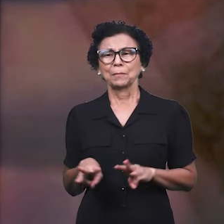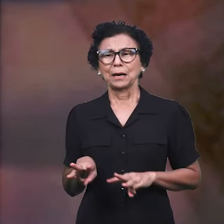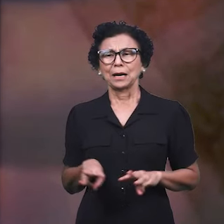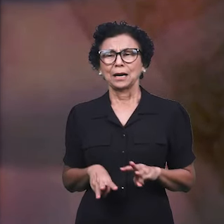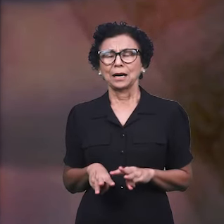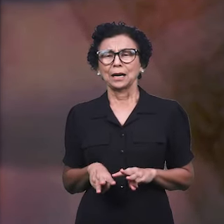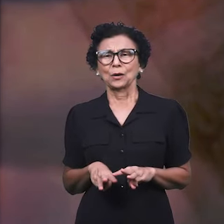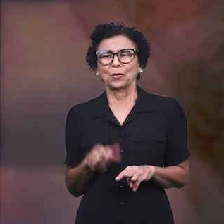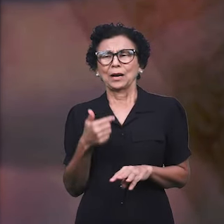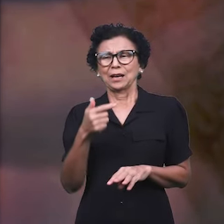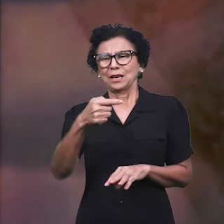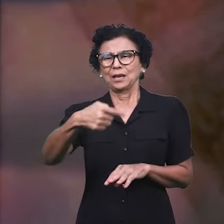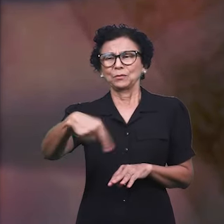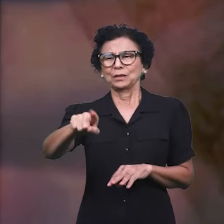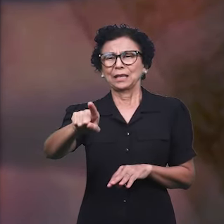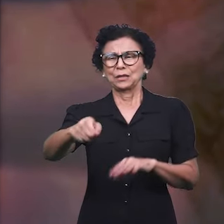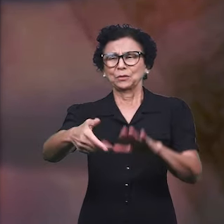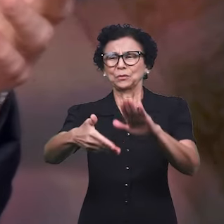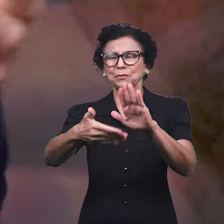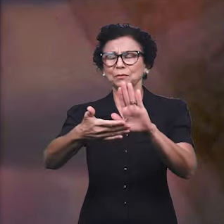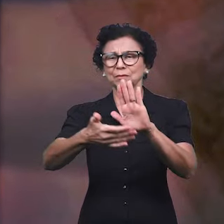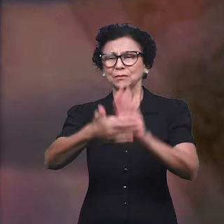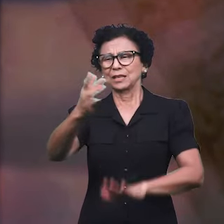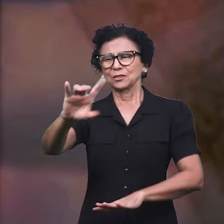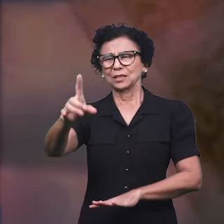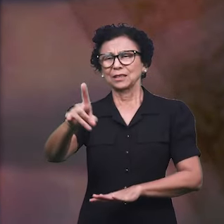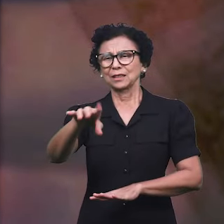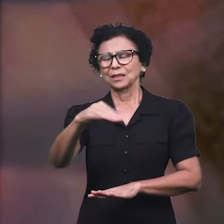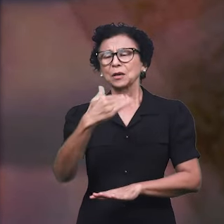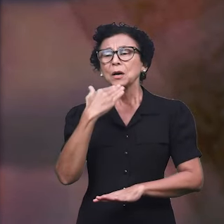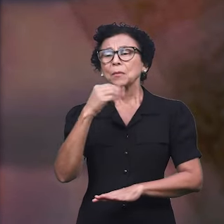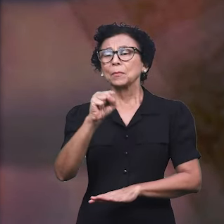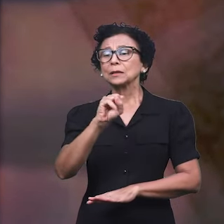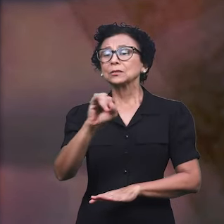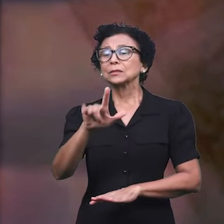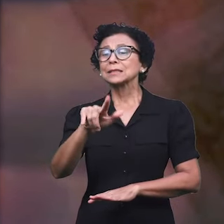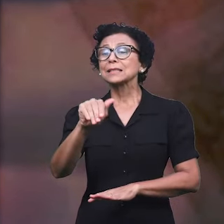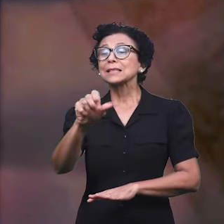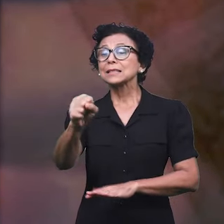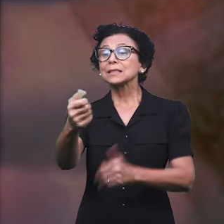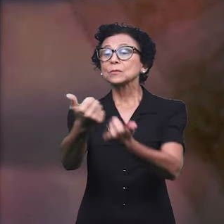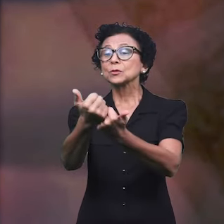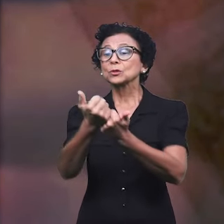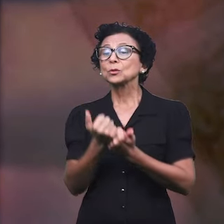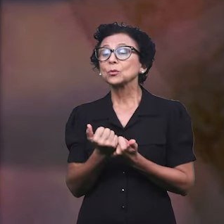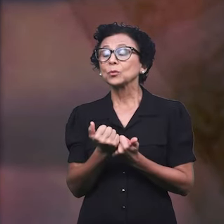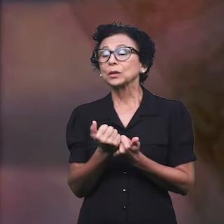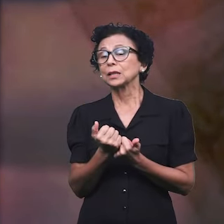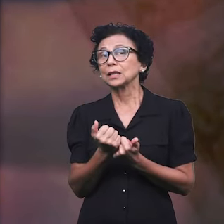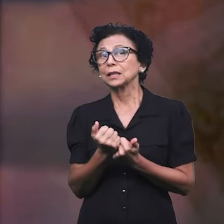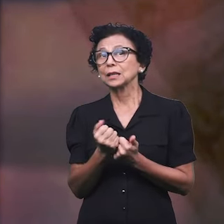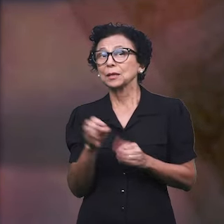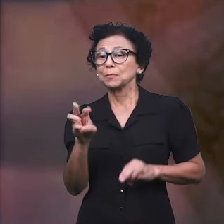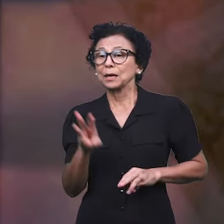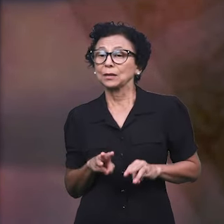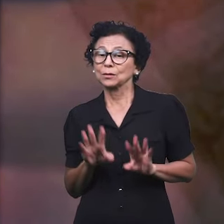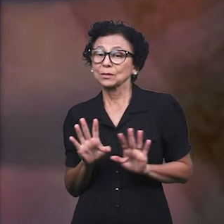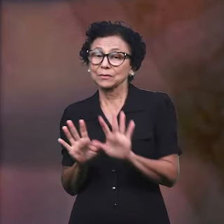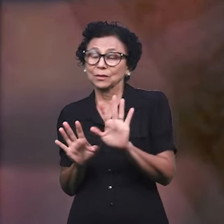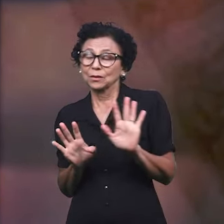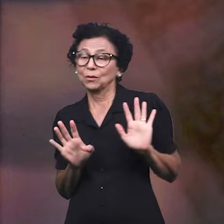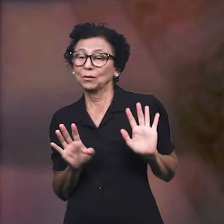teve que ser substituído lá por Silas, acho que foi por Silas, né? E aí ele ficou rotulado. Olha, era